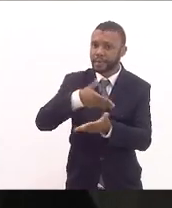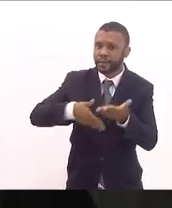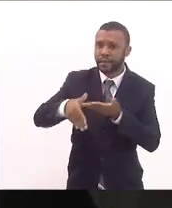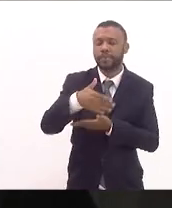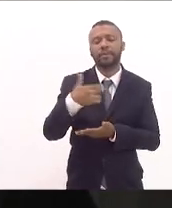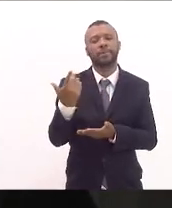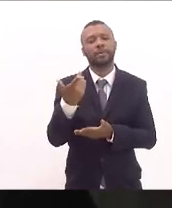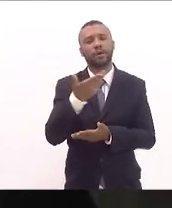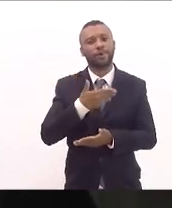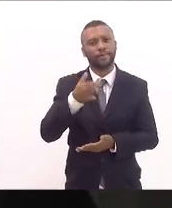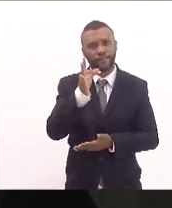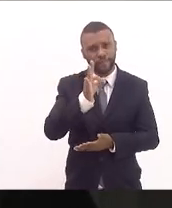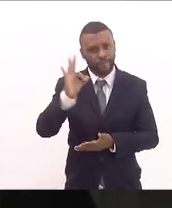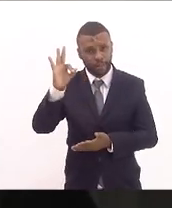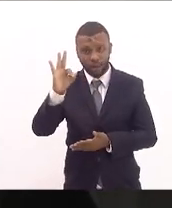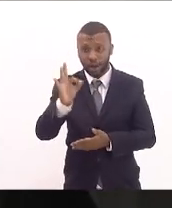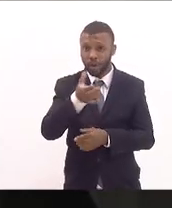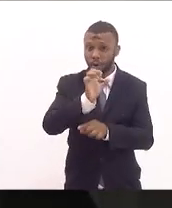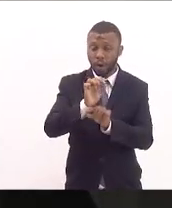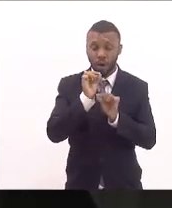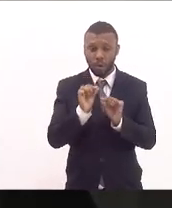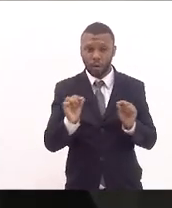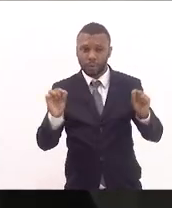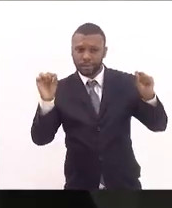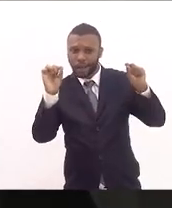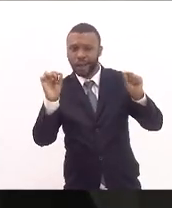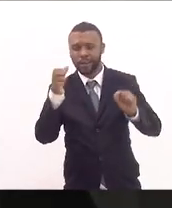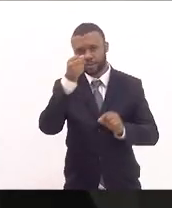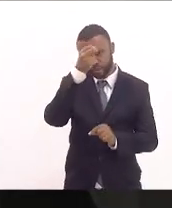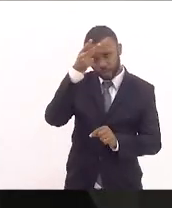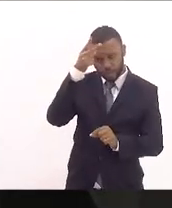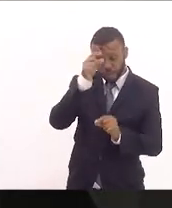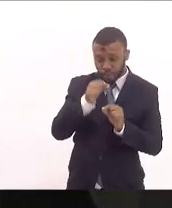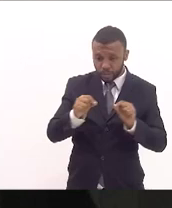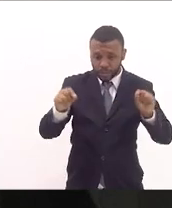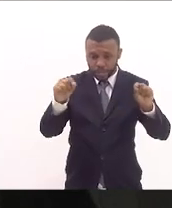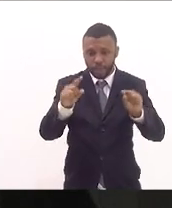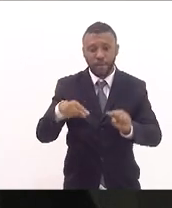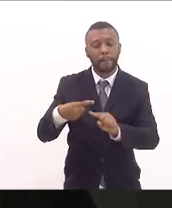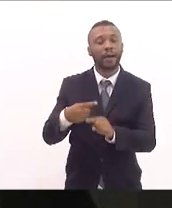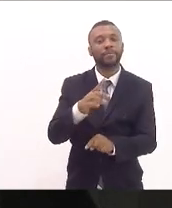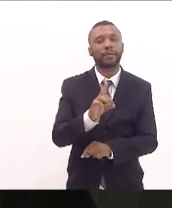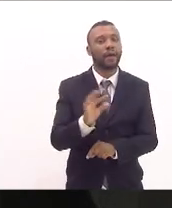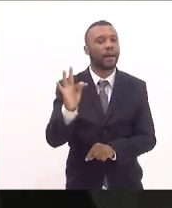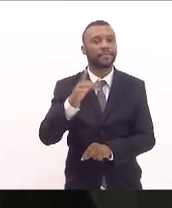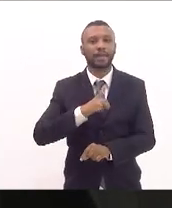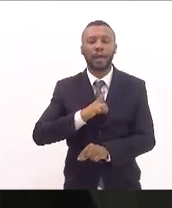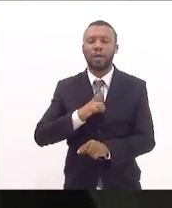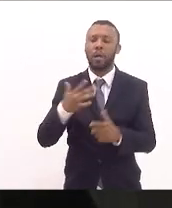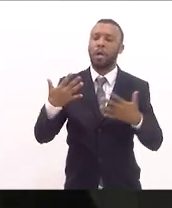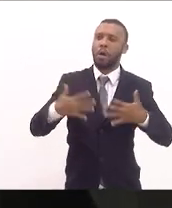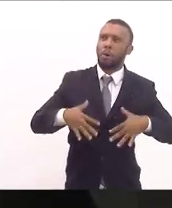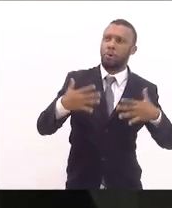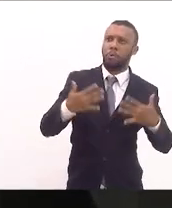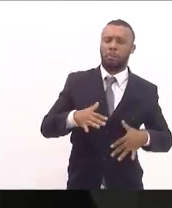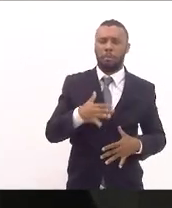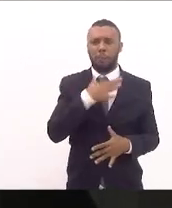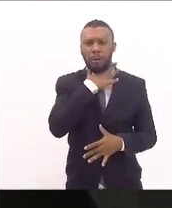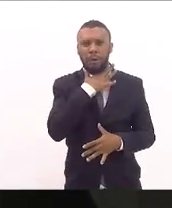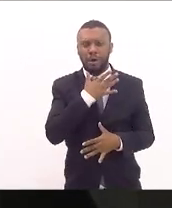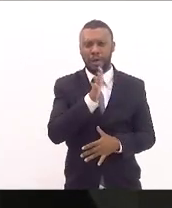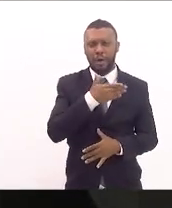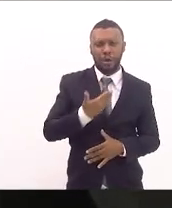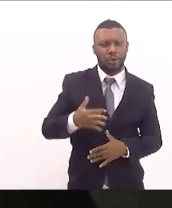os estados os municípios eo DF existe sim o que eu chamo de um Pânico federativo da União arrecadando